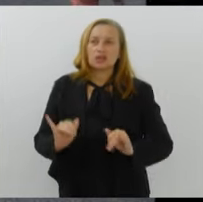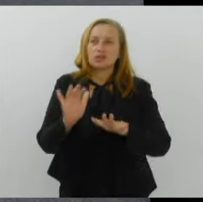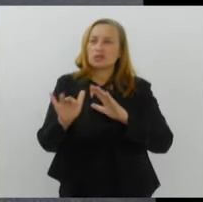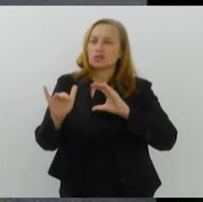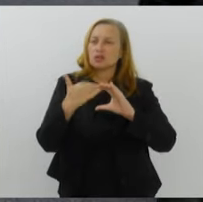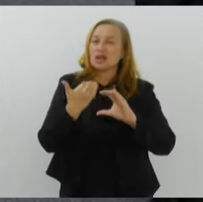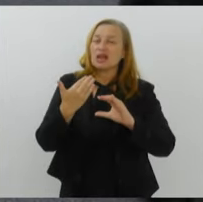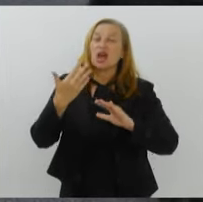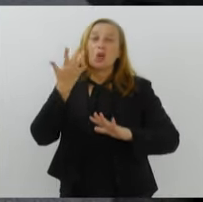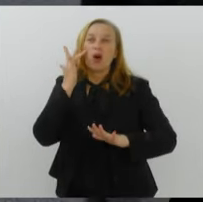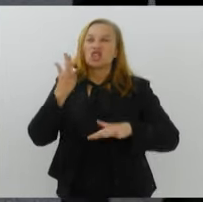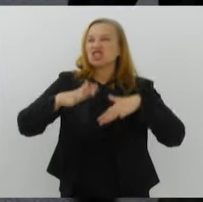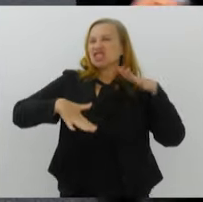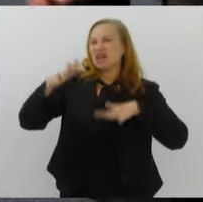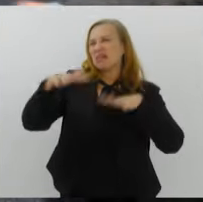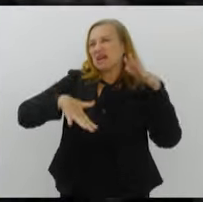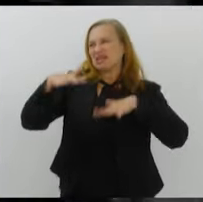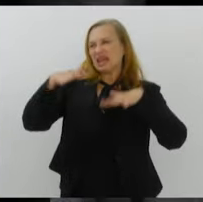que independente